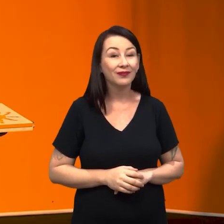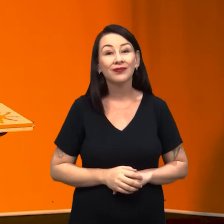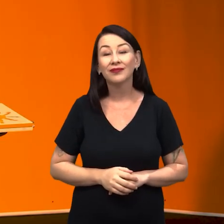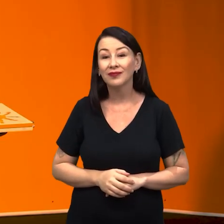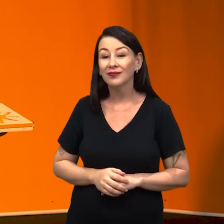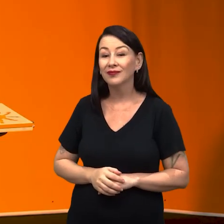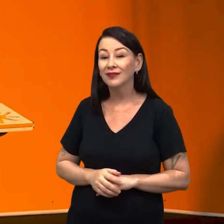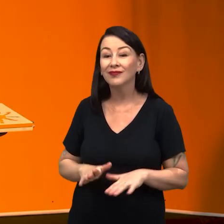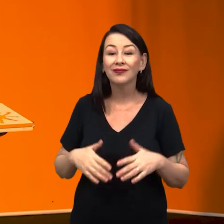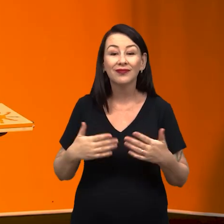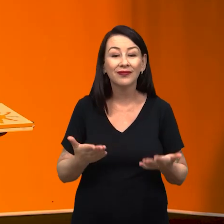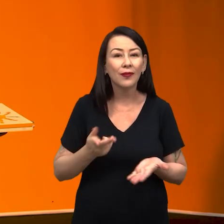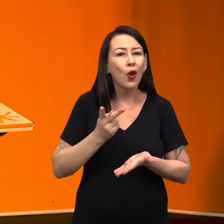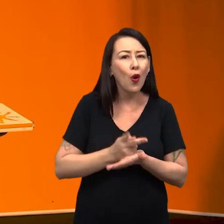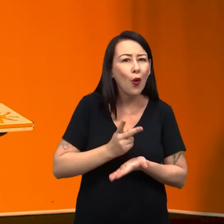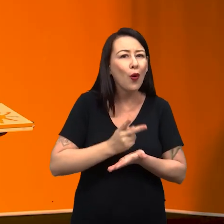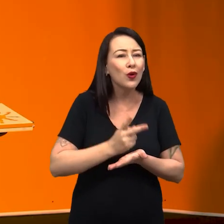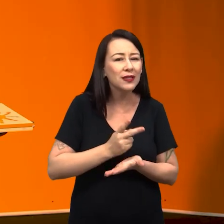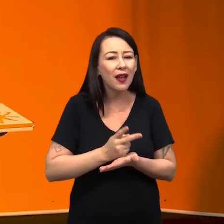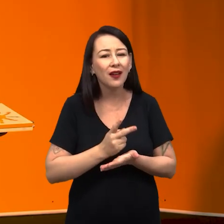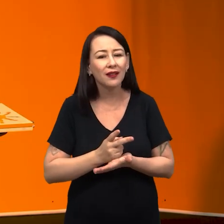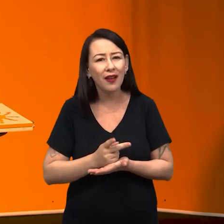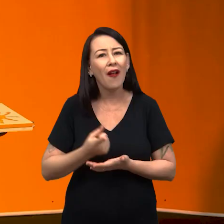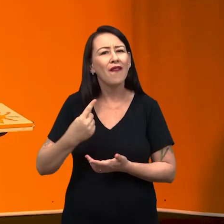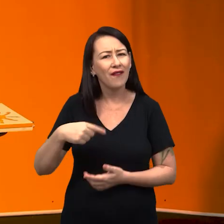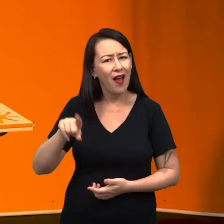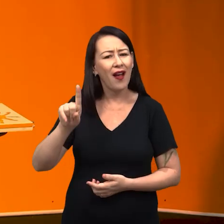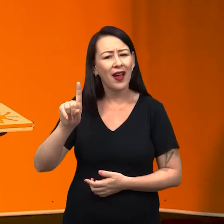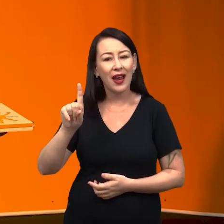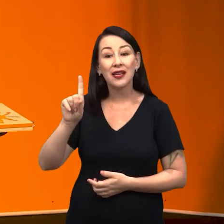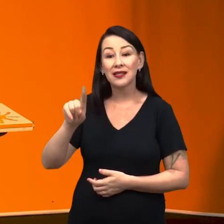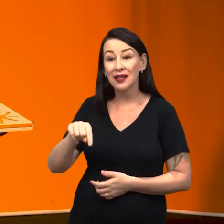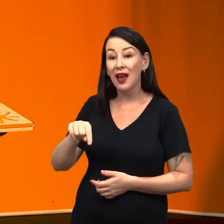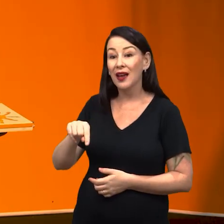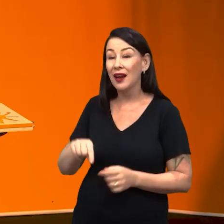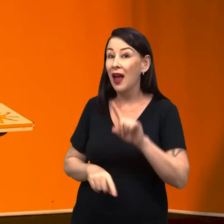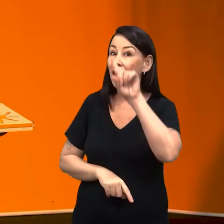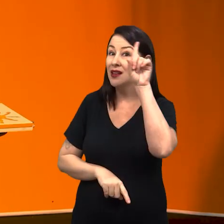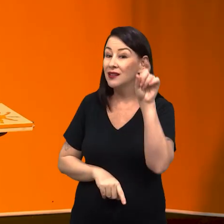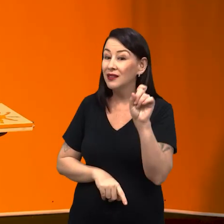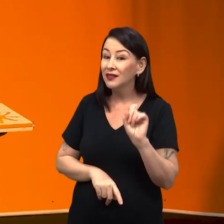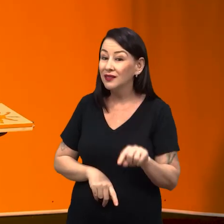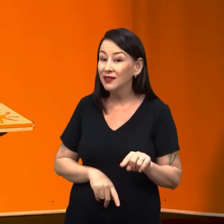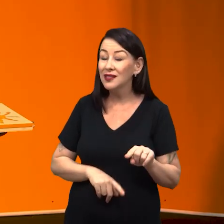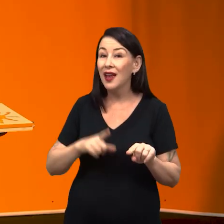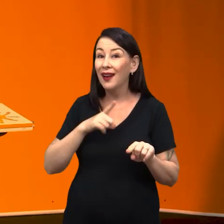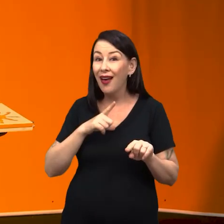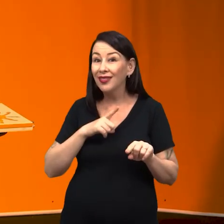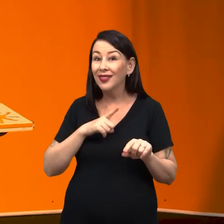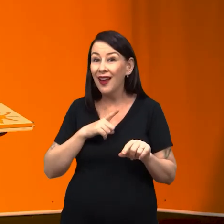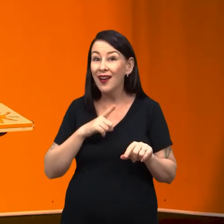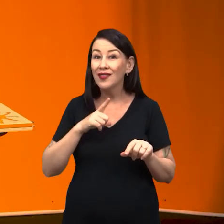Constância, bela Constância, Constância, bela será. Será o cravo